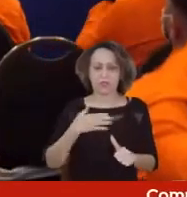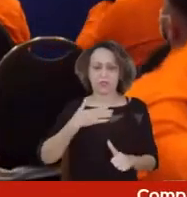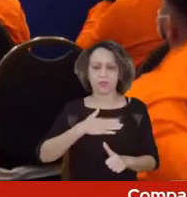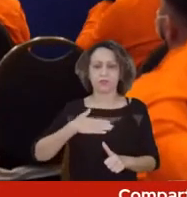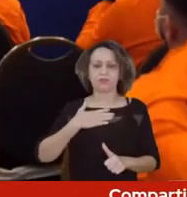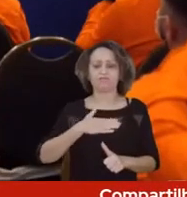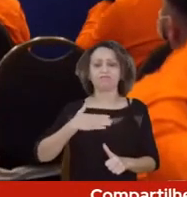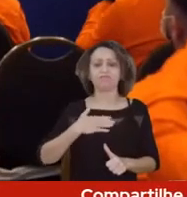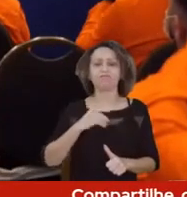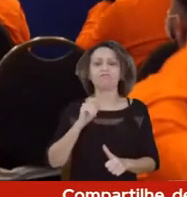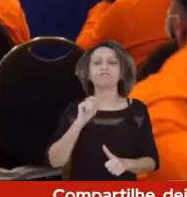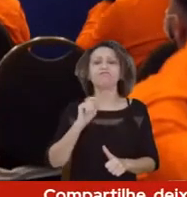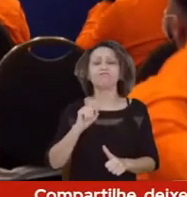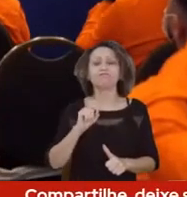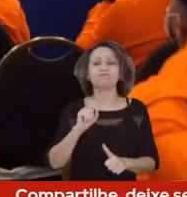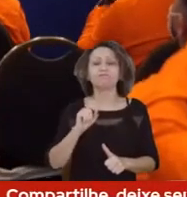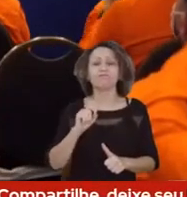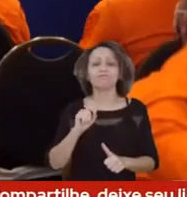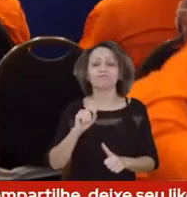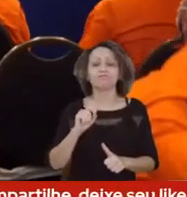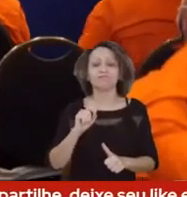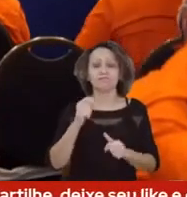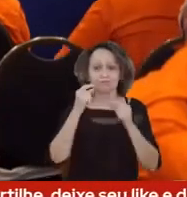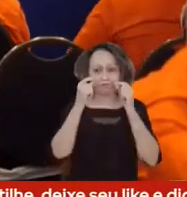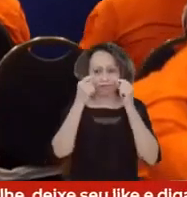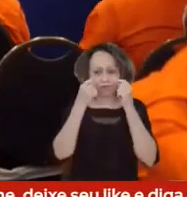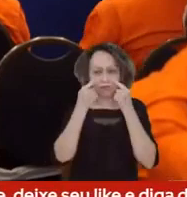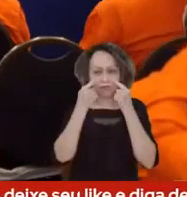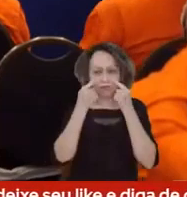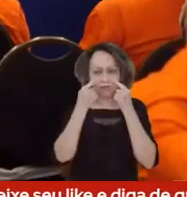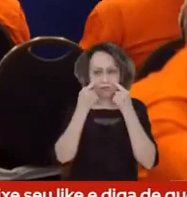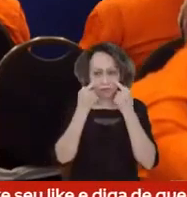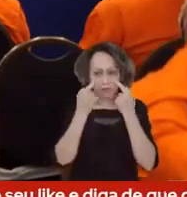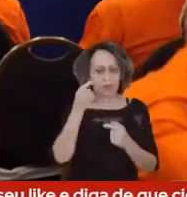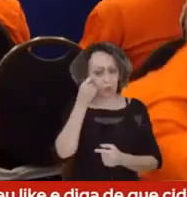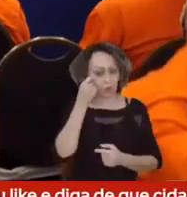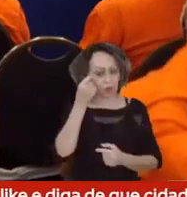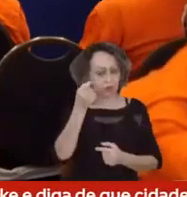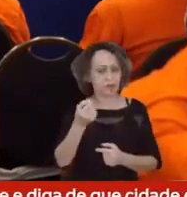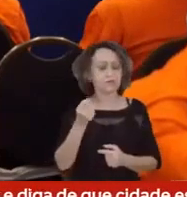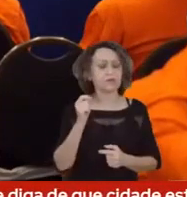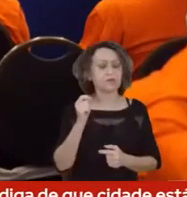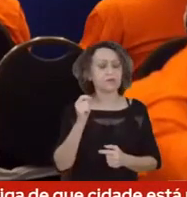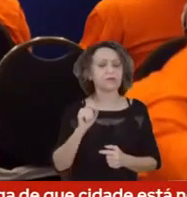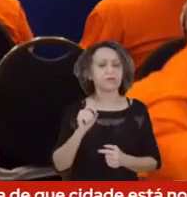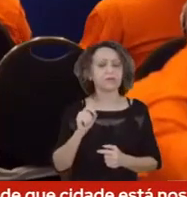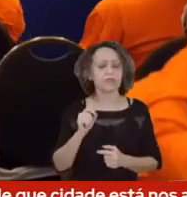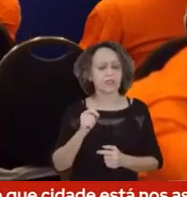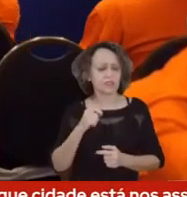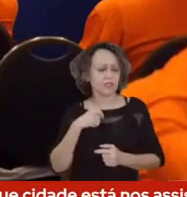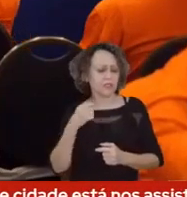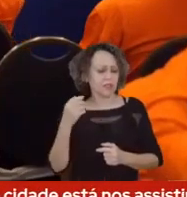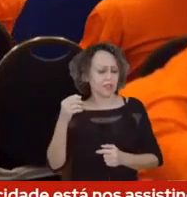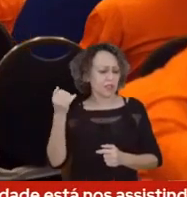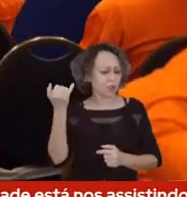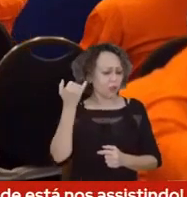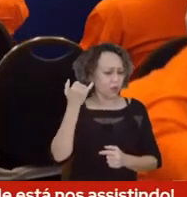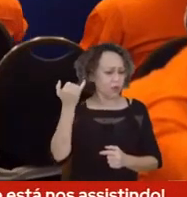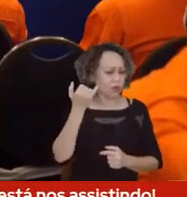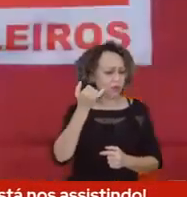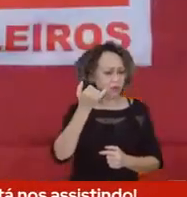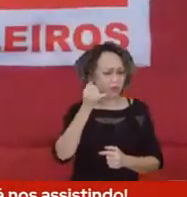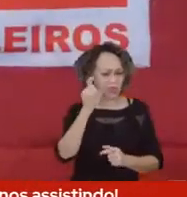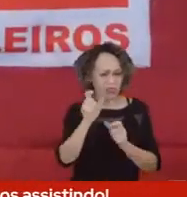coisa. Eu estava aqui ouvindo os companheiros falarem e eu fiquei impressionado com a quantidade de gente